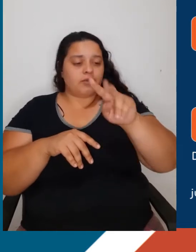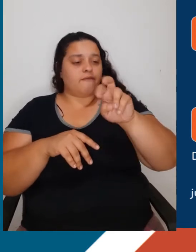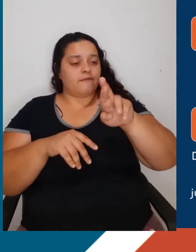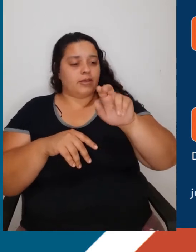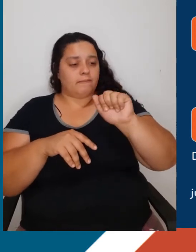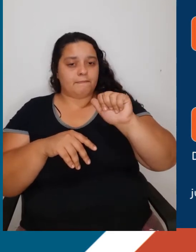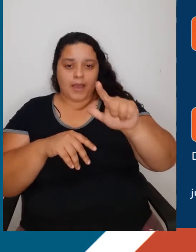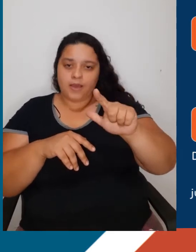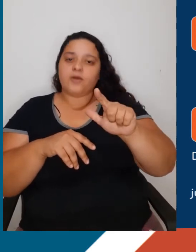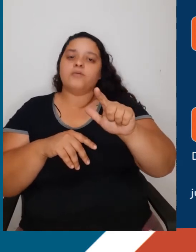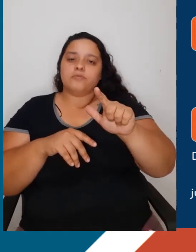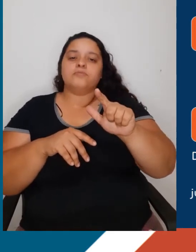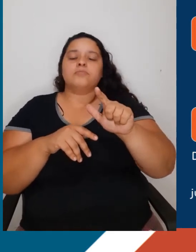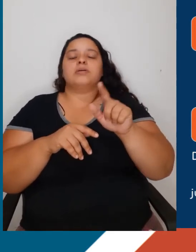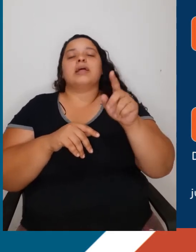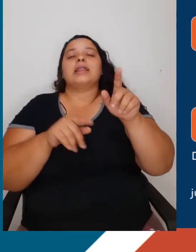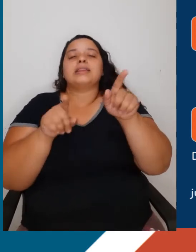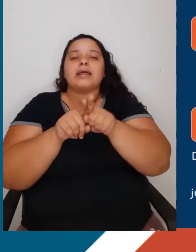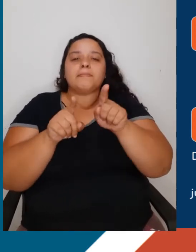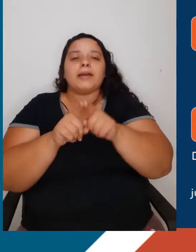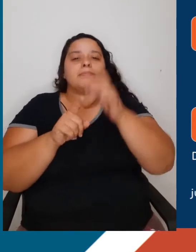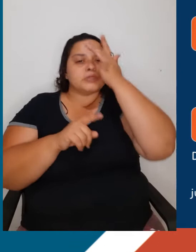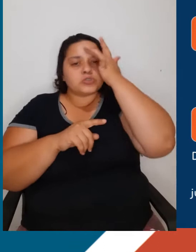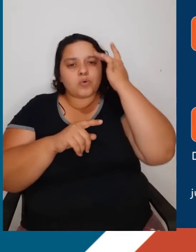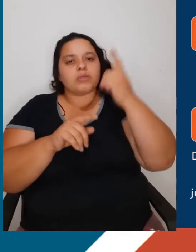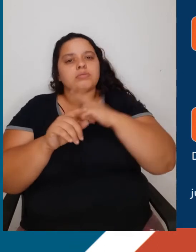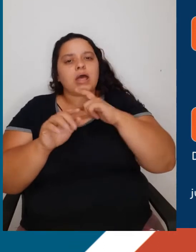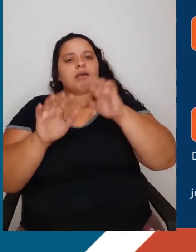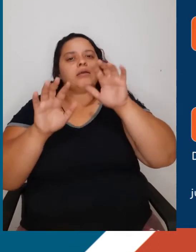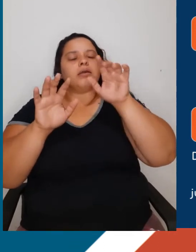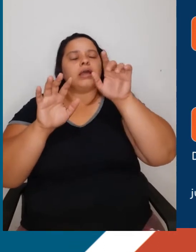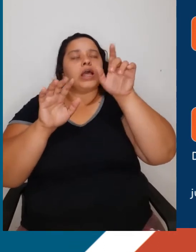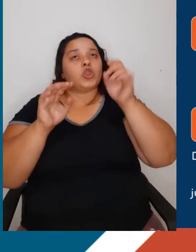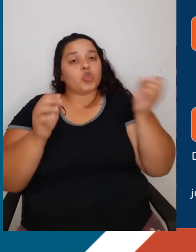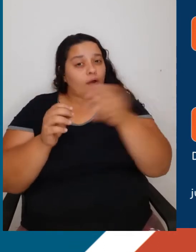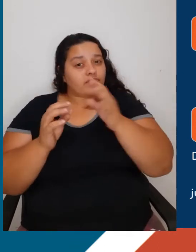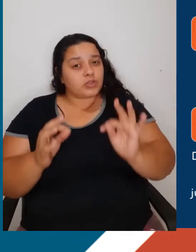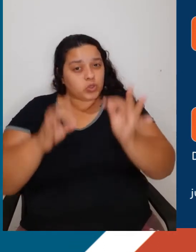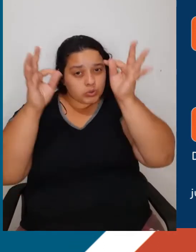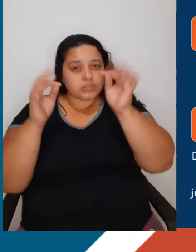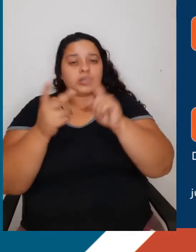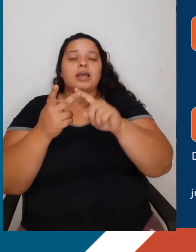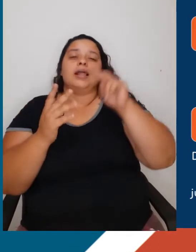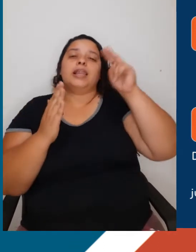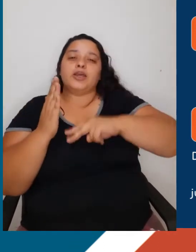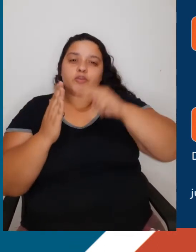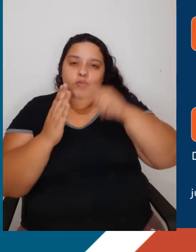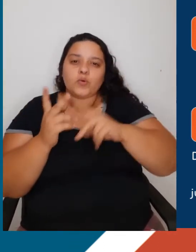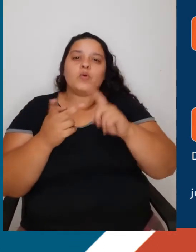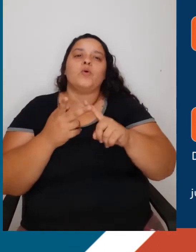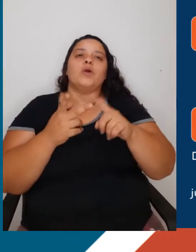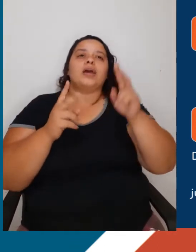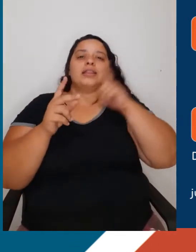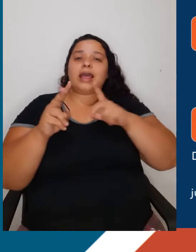elementos e linguagens para transmitir a mensagem ao leitor ou telespectador. As novas tecnologias de suporte de leitura, a mescla